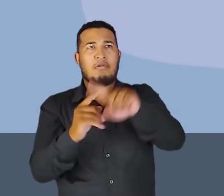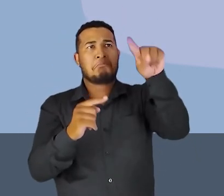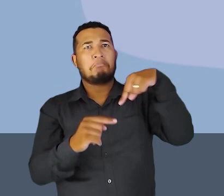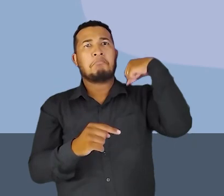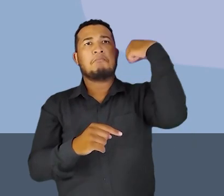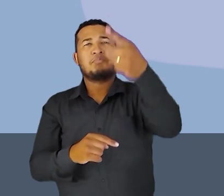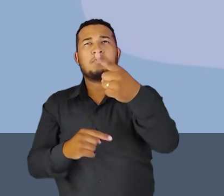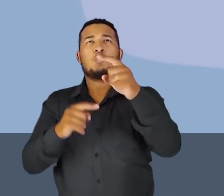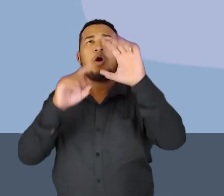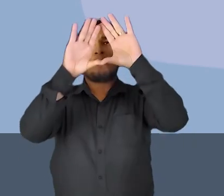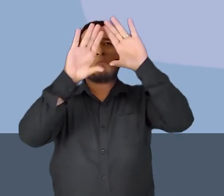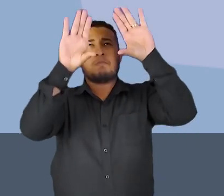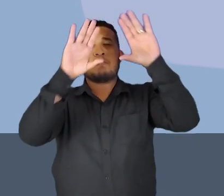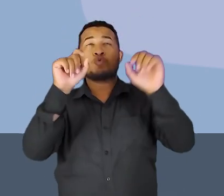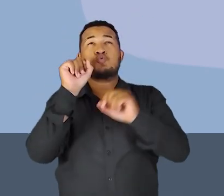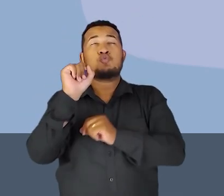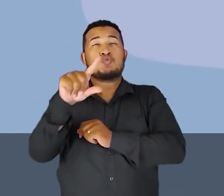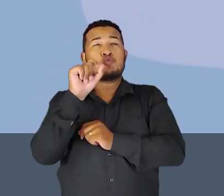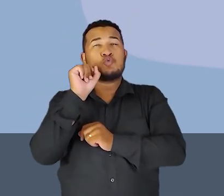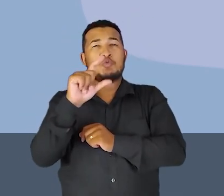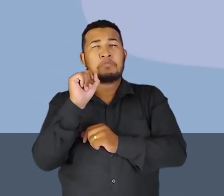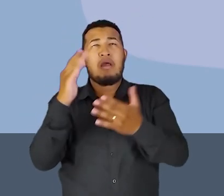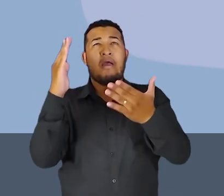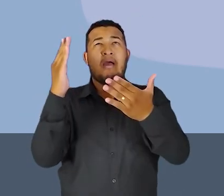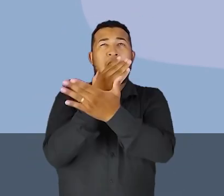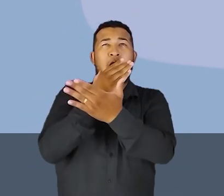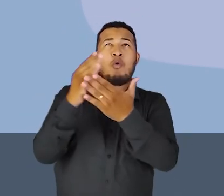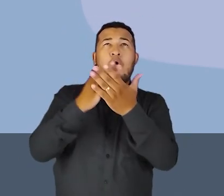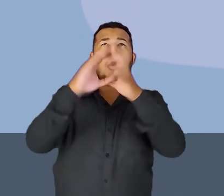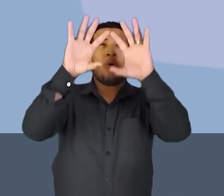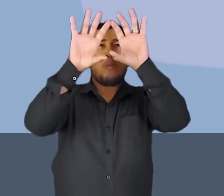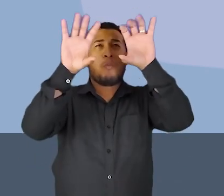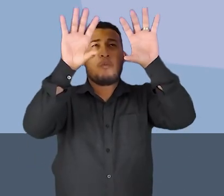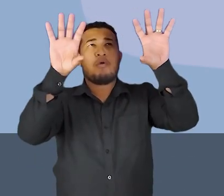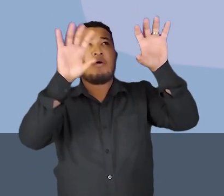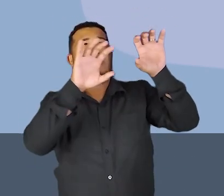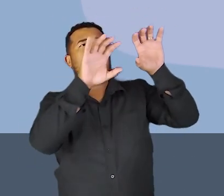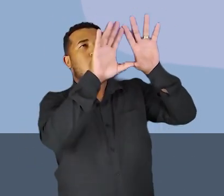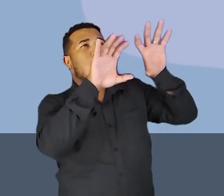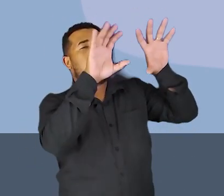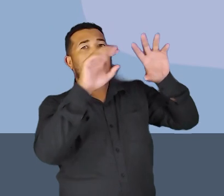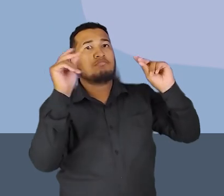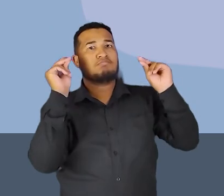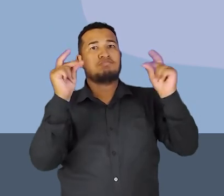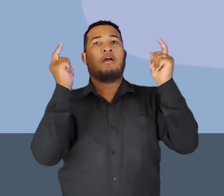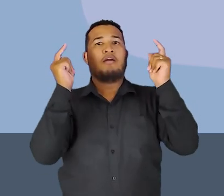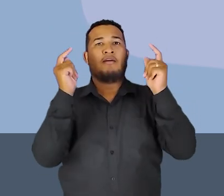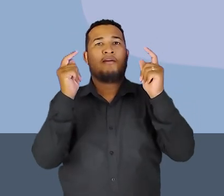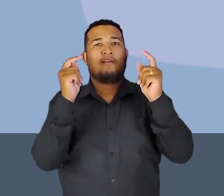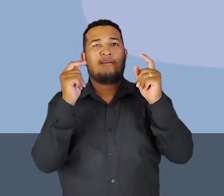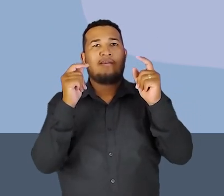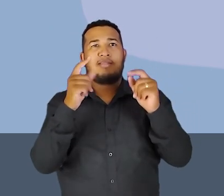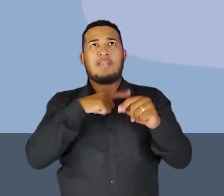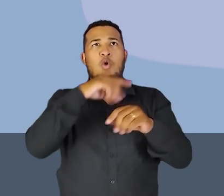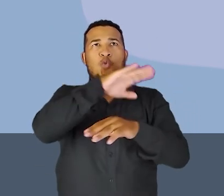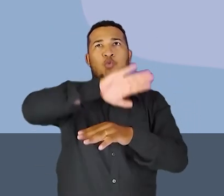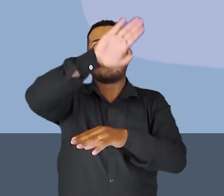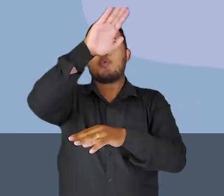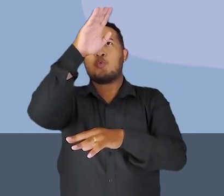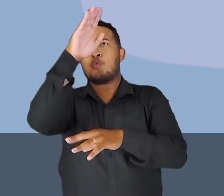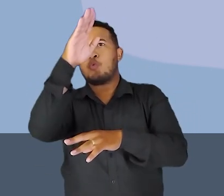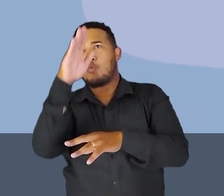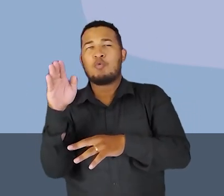deles, o céu muito azul, com algumas nuvens redondas. De repente, na curva do morro